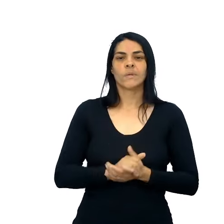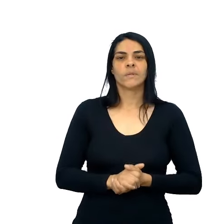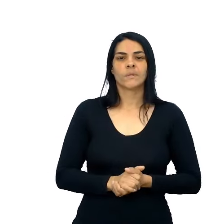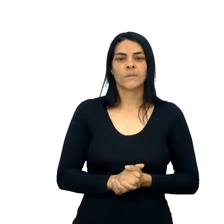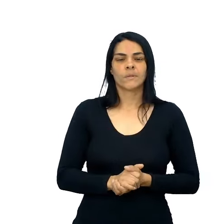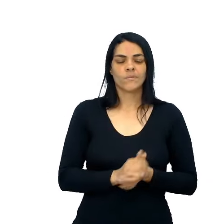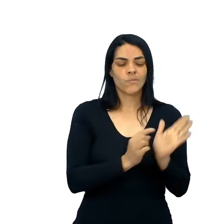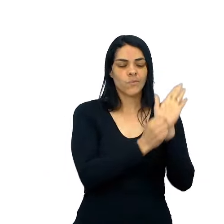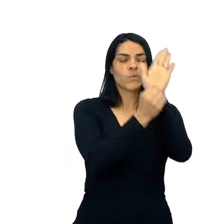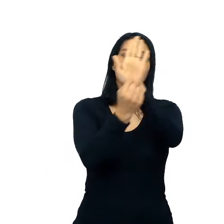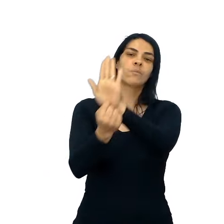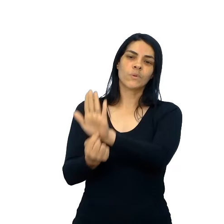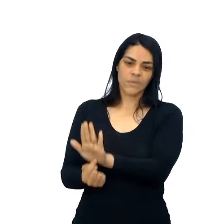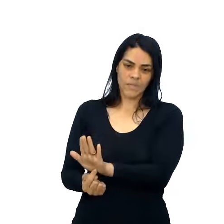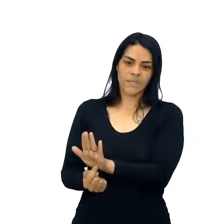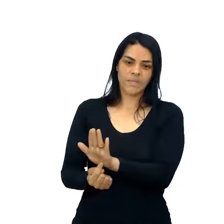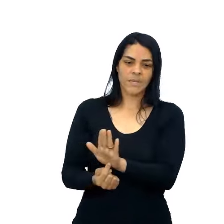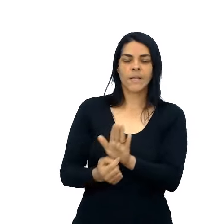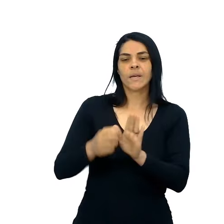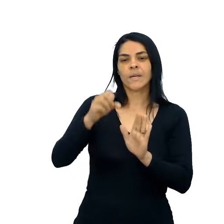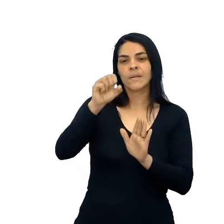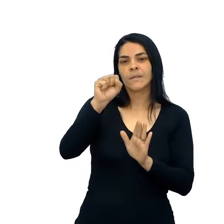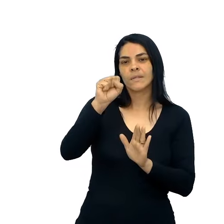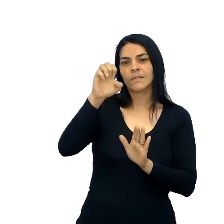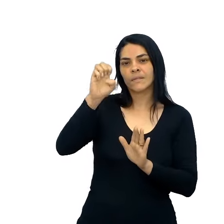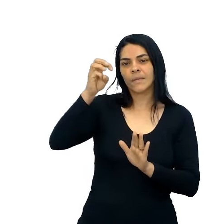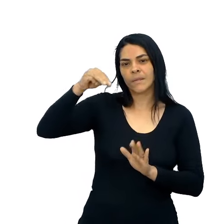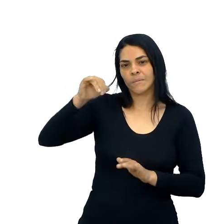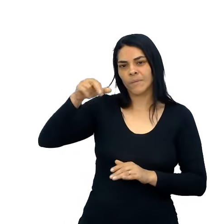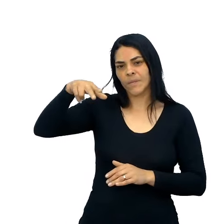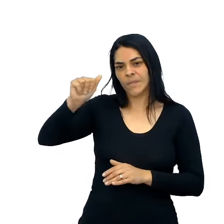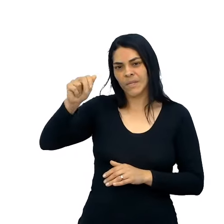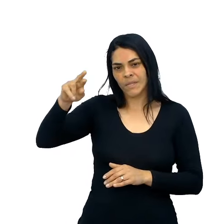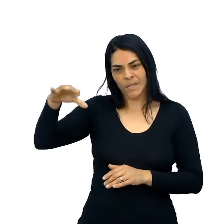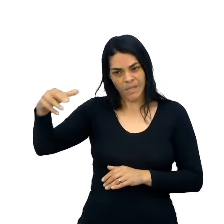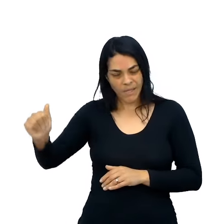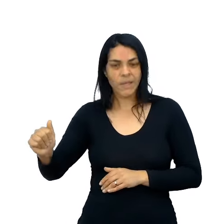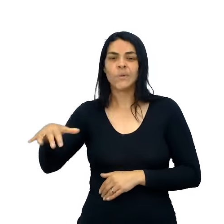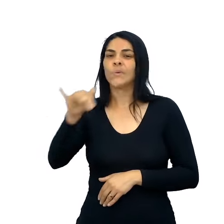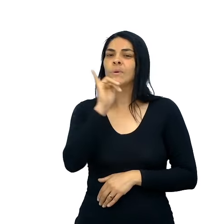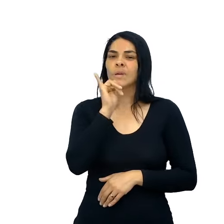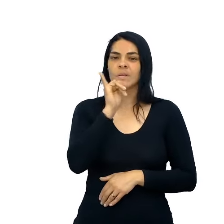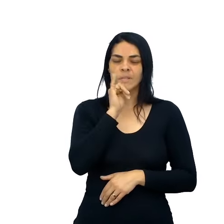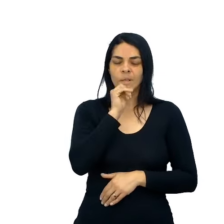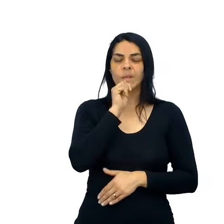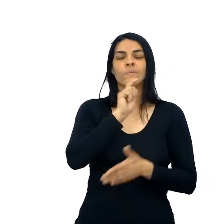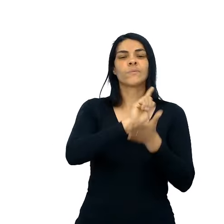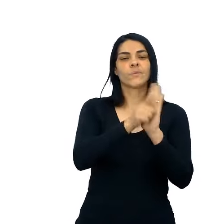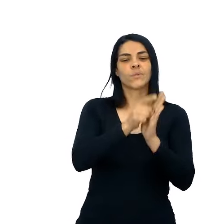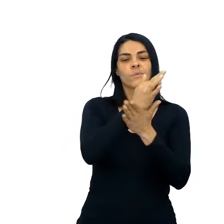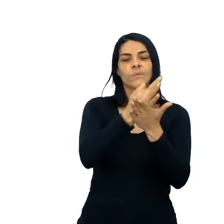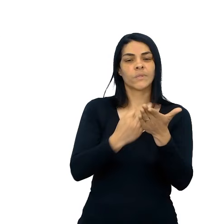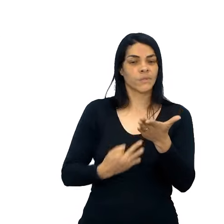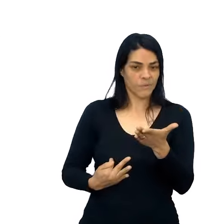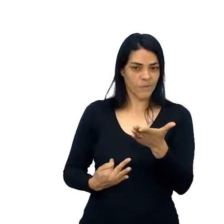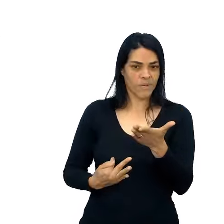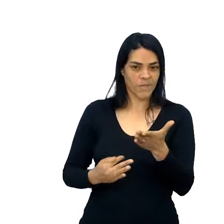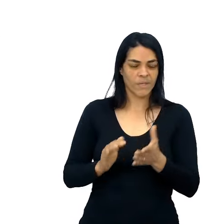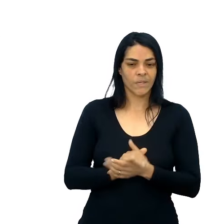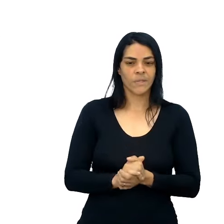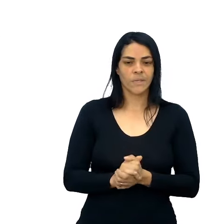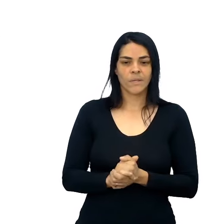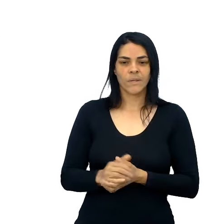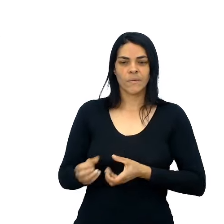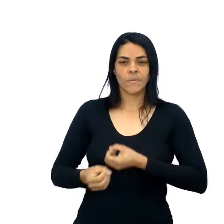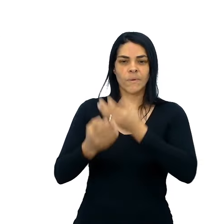Para isso, o seminário, a entrevista, o texto expositivo, a resenha são exemplos de gêneros textuais. Para